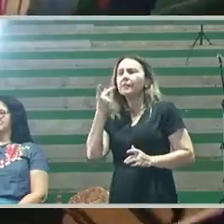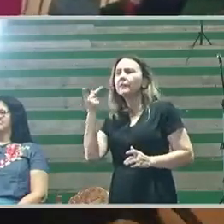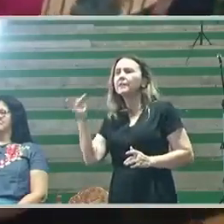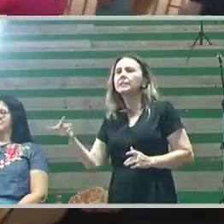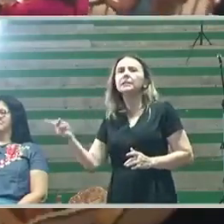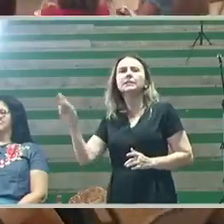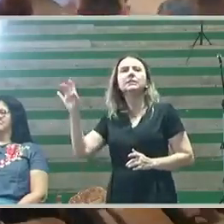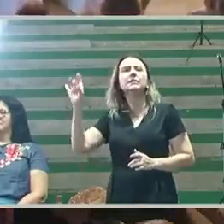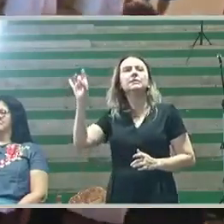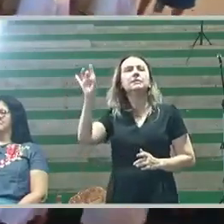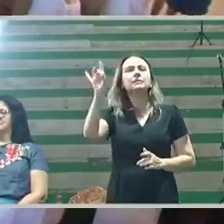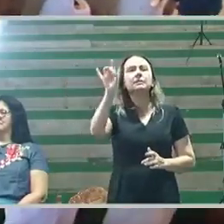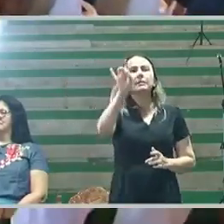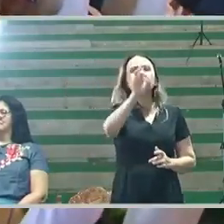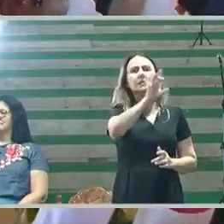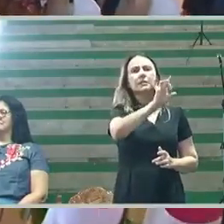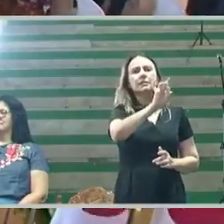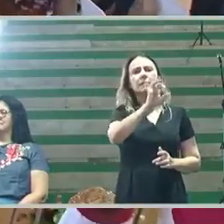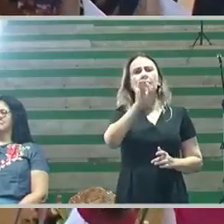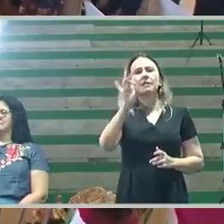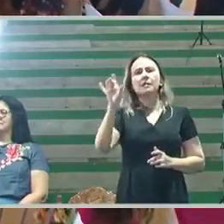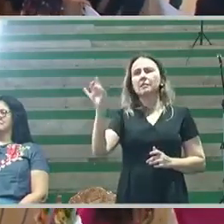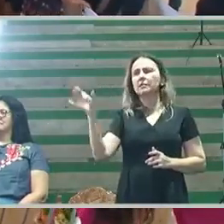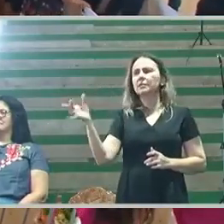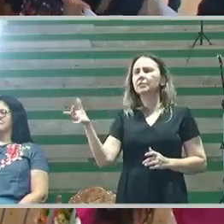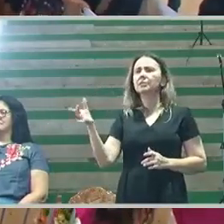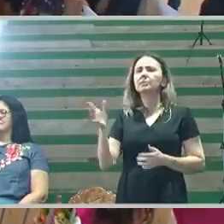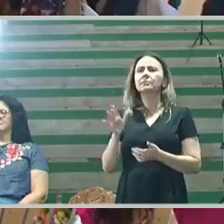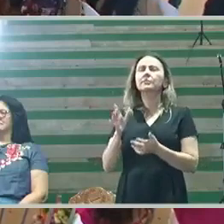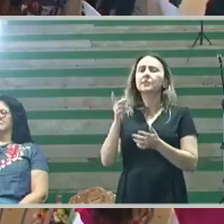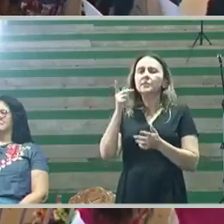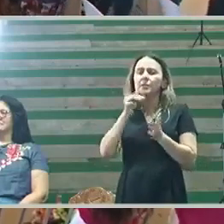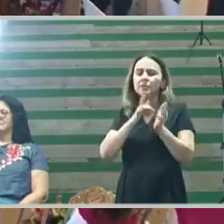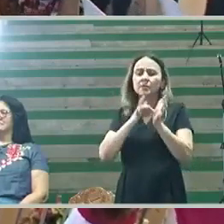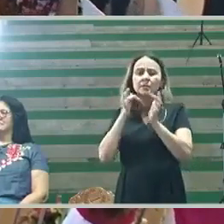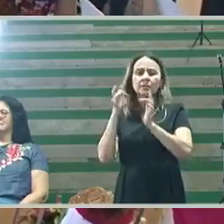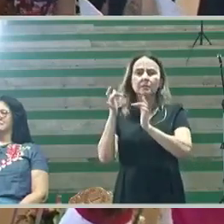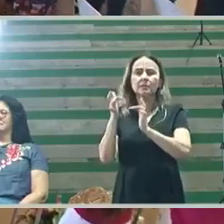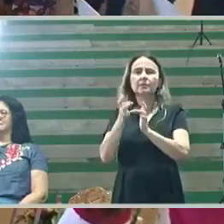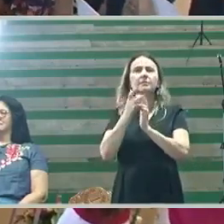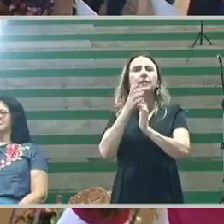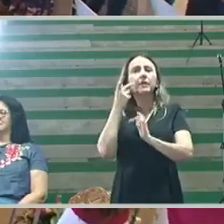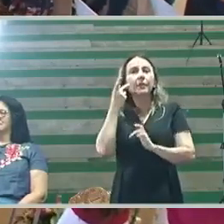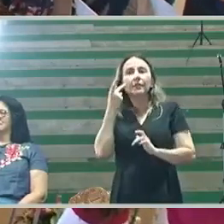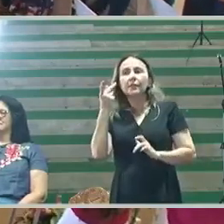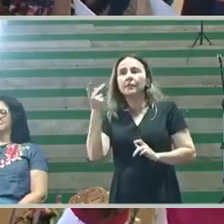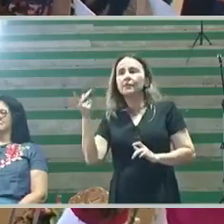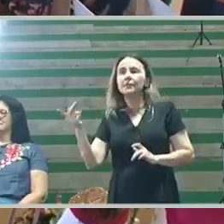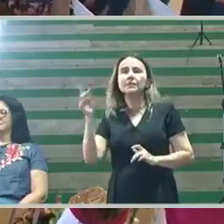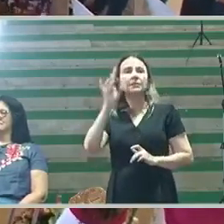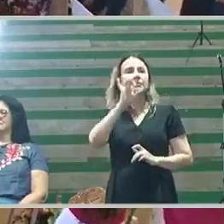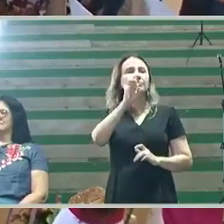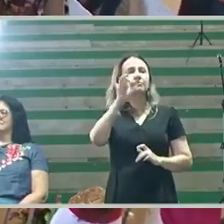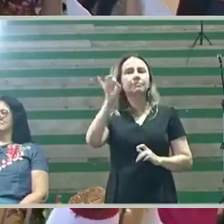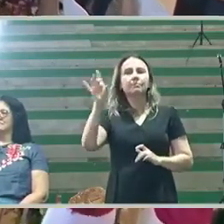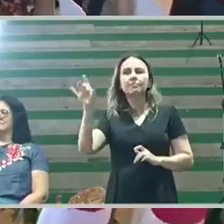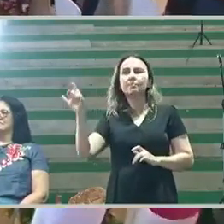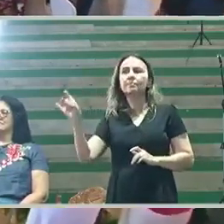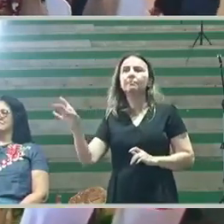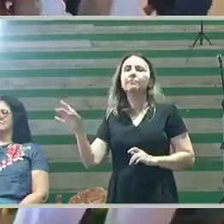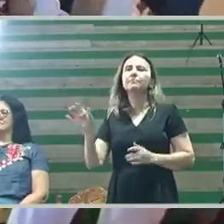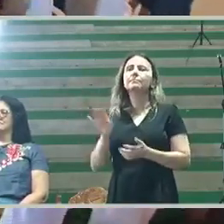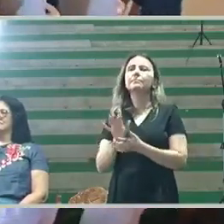Pega, pega, pega, pega, vai, abraça.